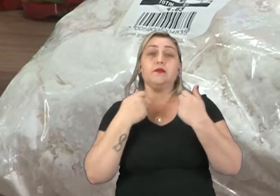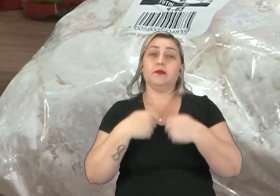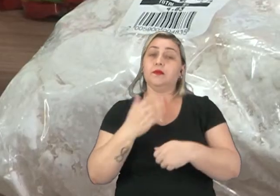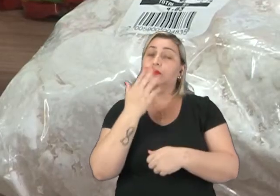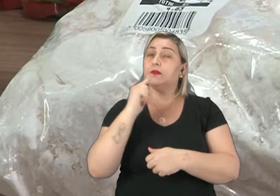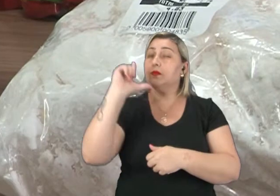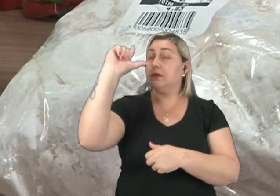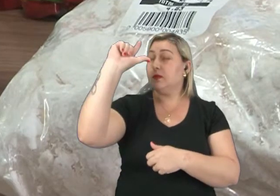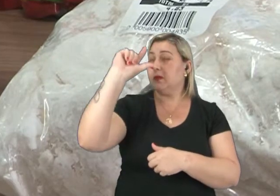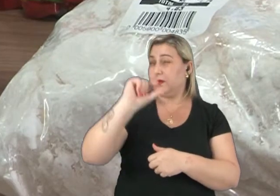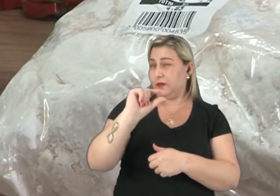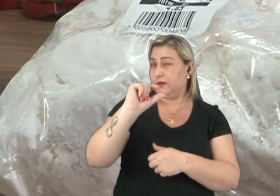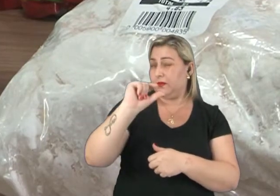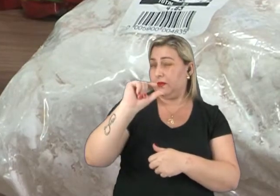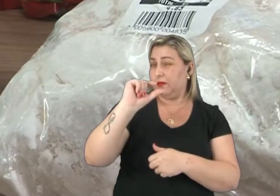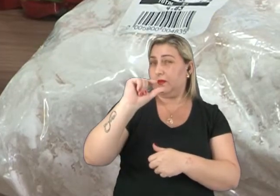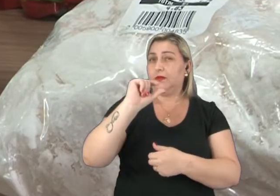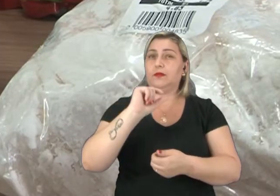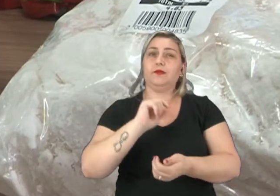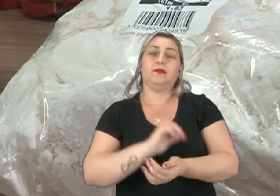comer bem